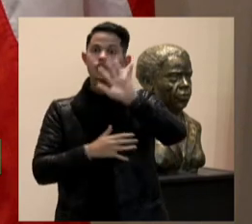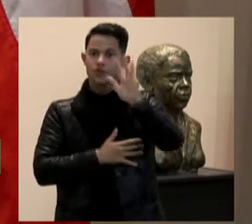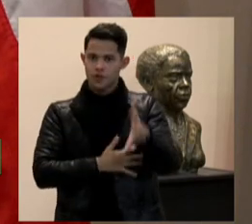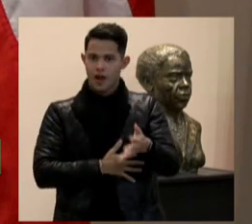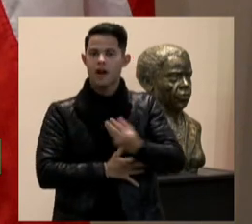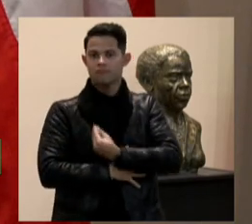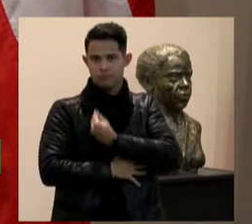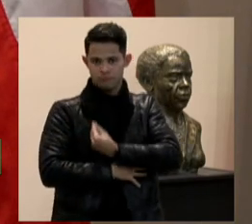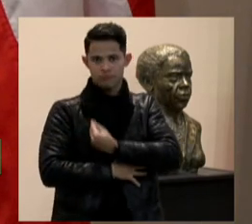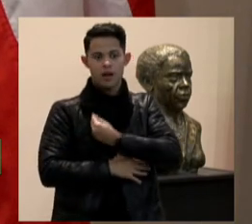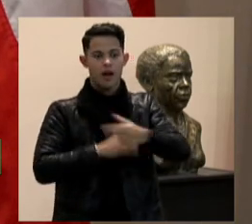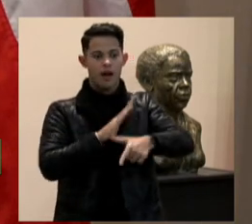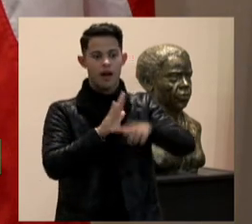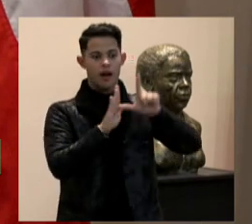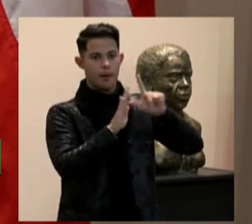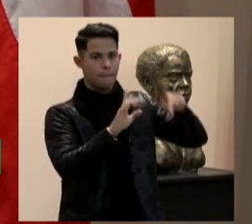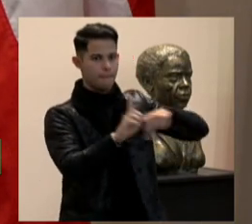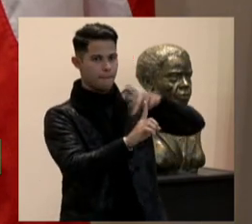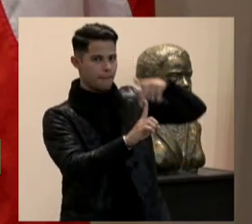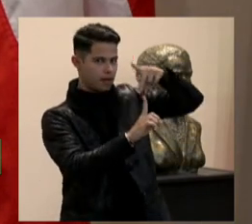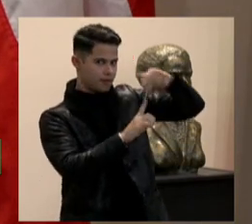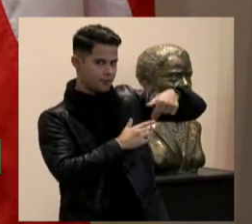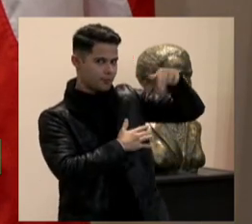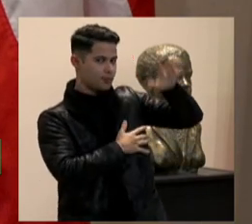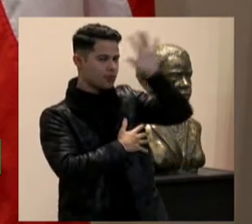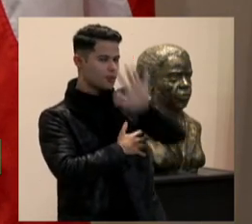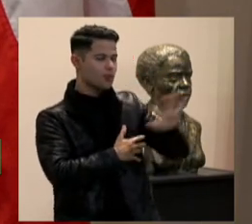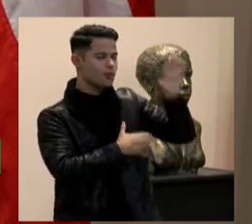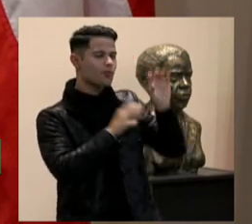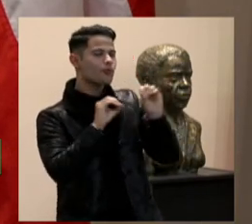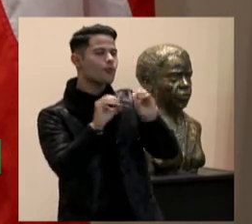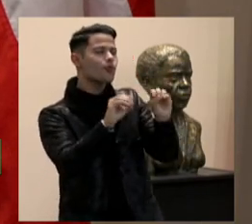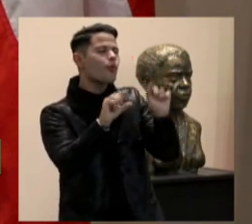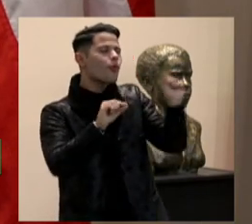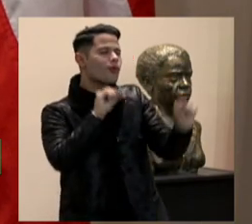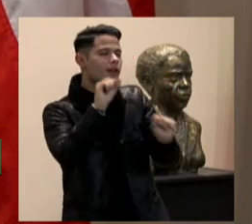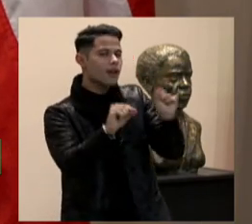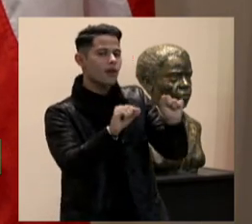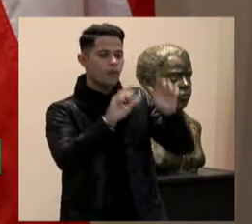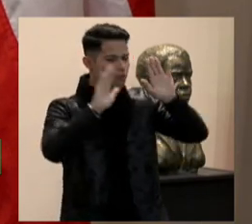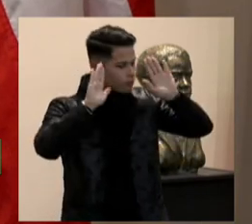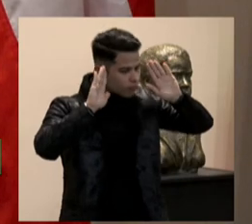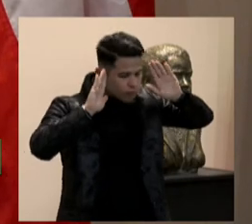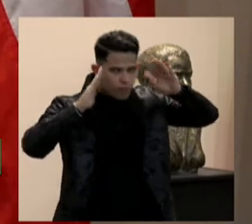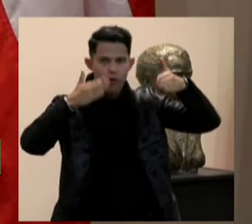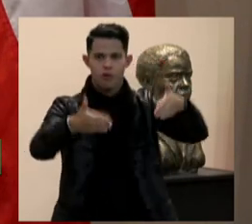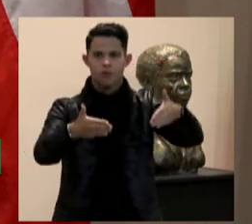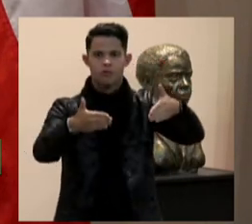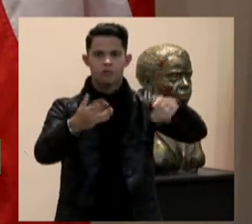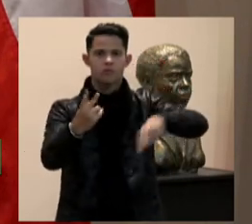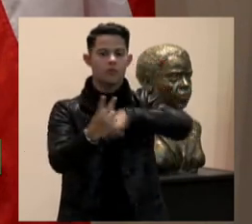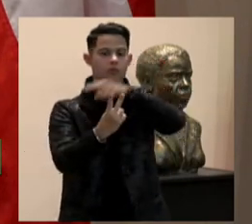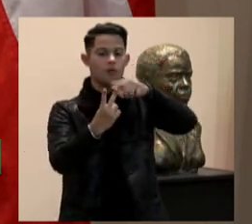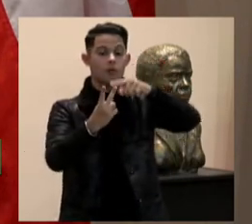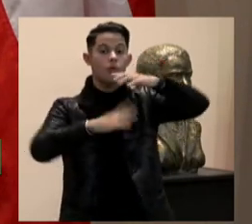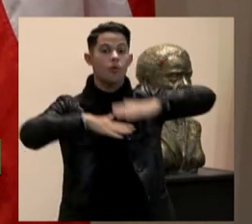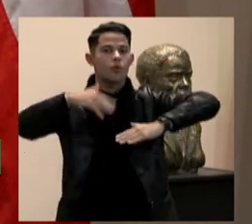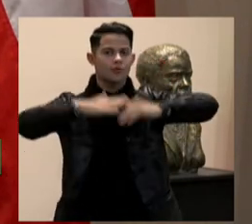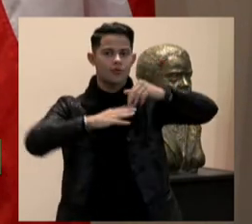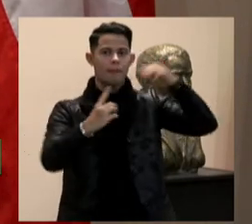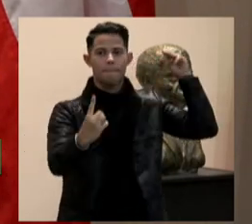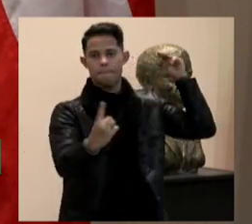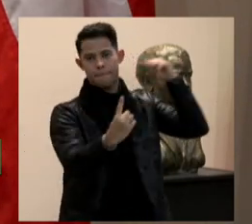Educação anterior era o foco, a construção da meta relativa à